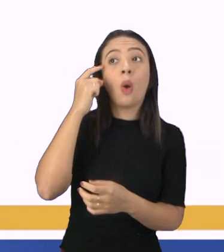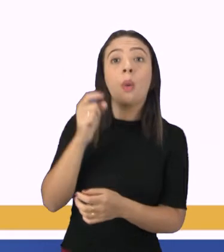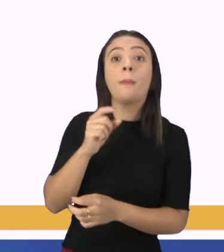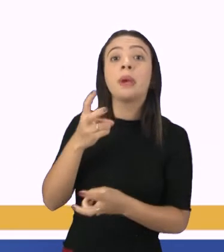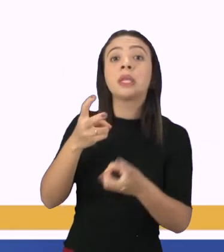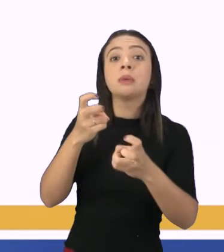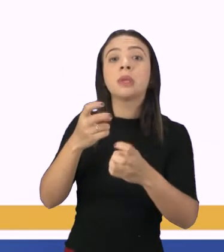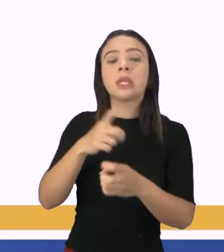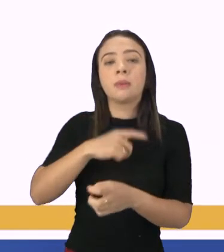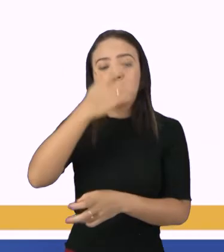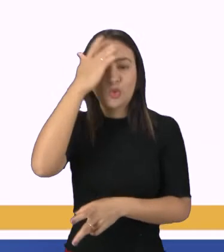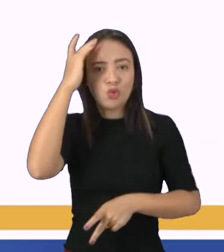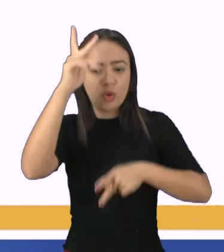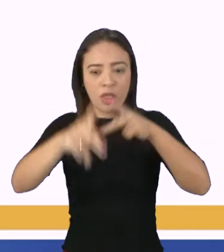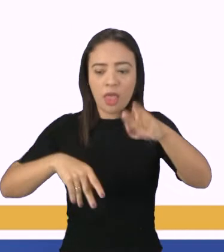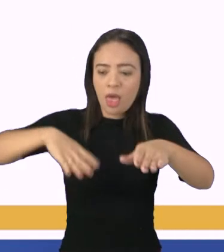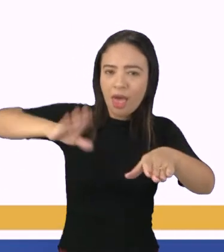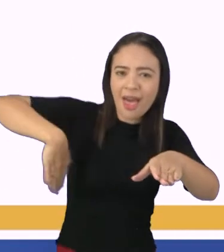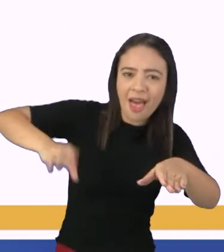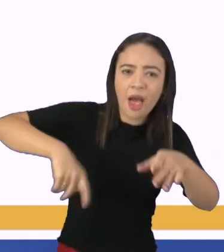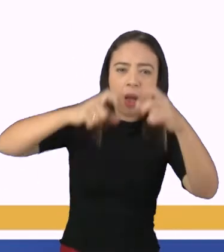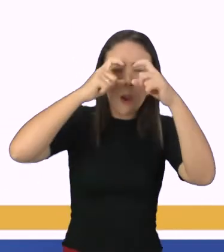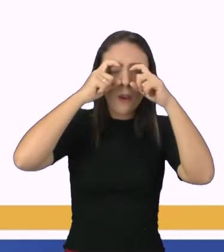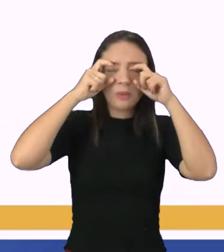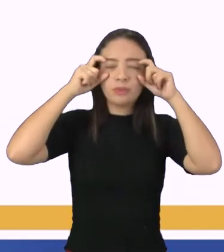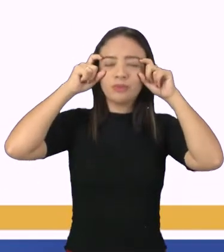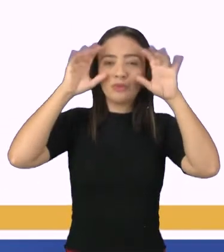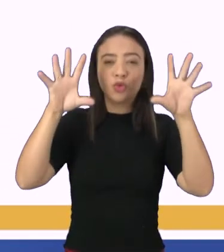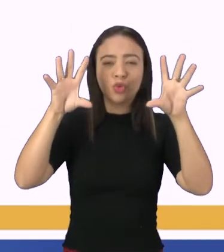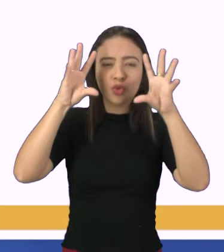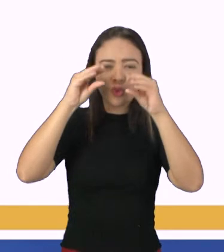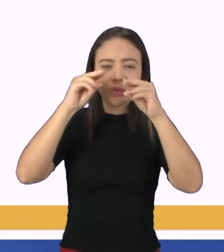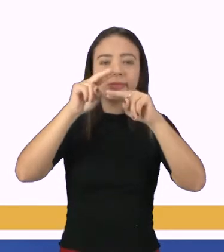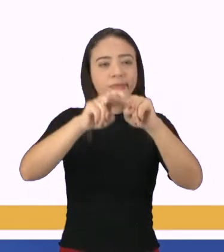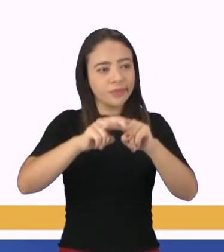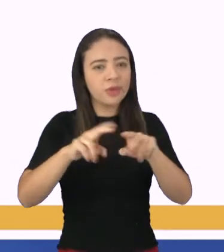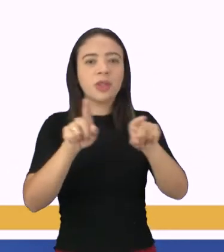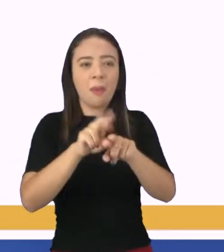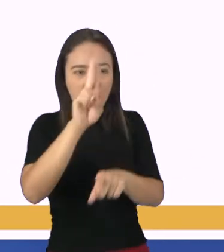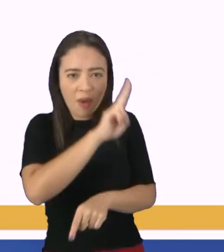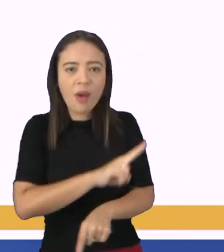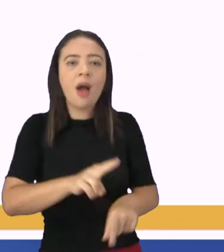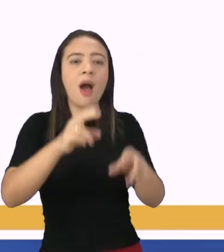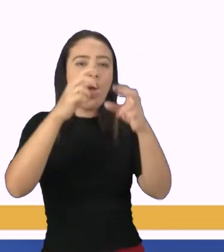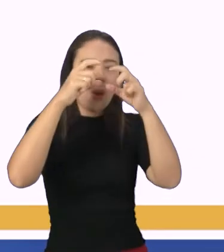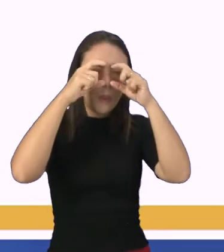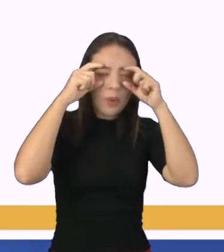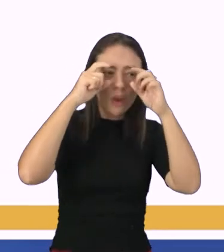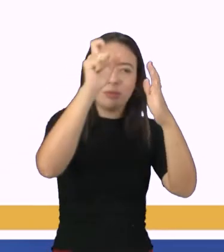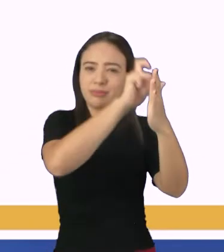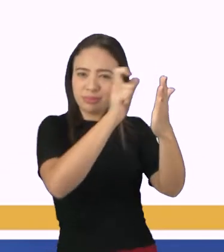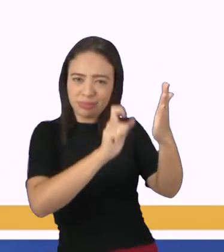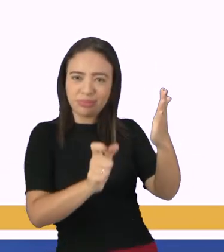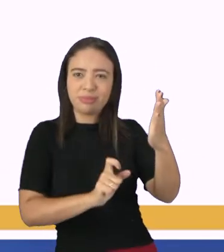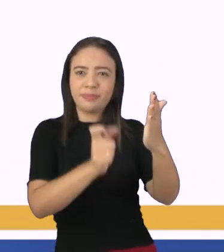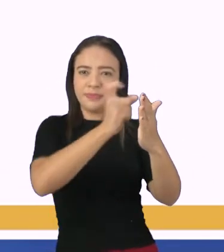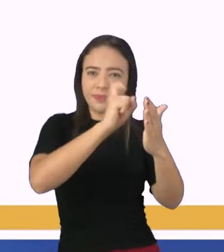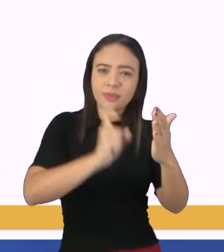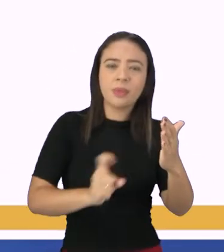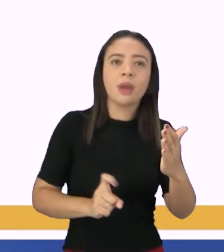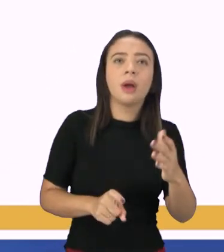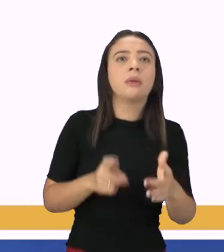muita gente de óculos escuro. Por isso vou colocar um óculos na personagem. Sempre vou colocando